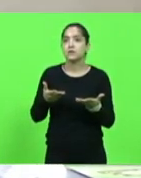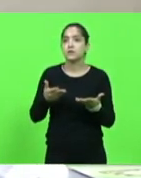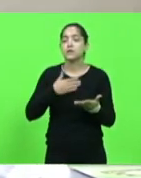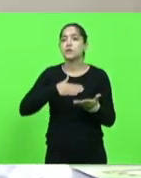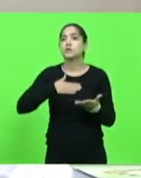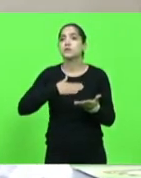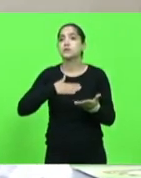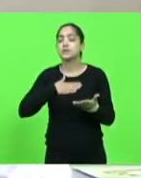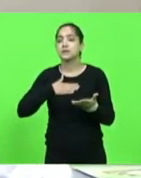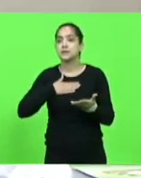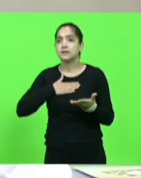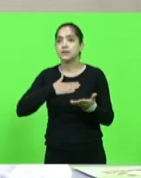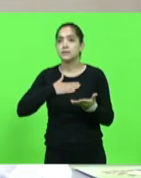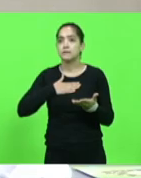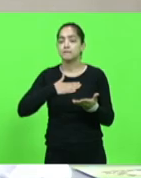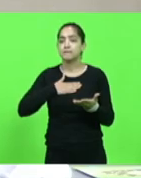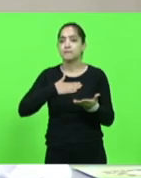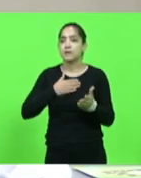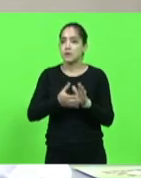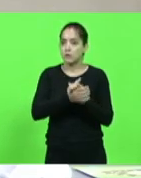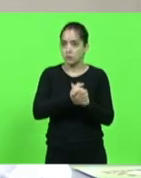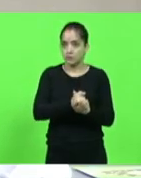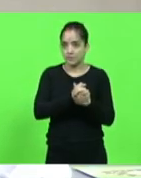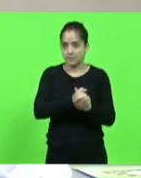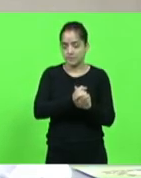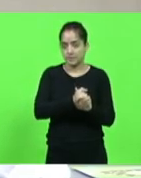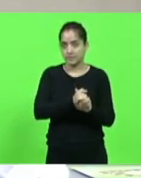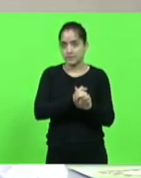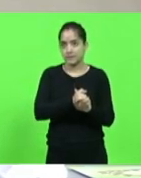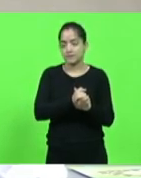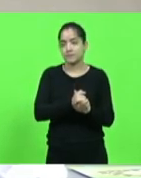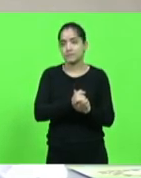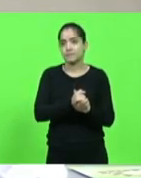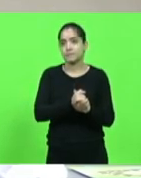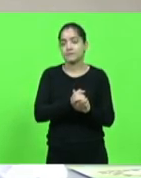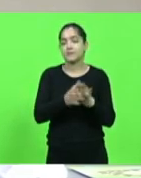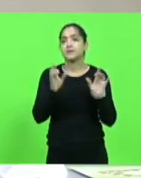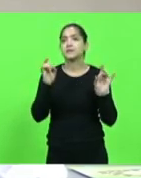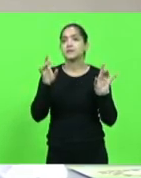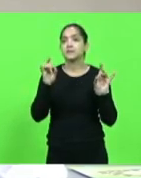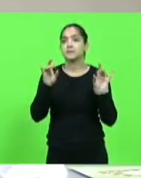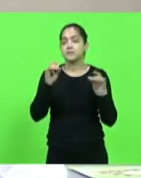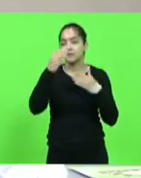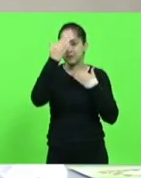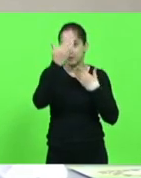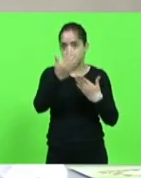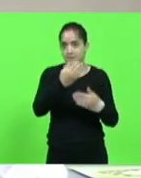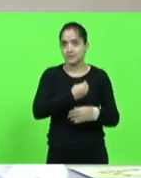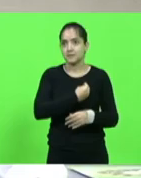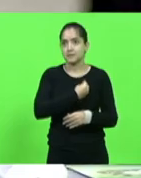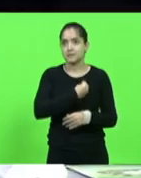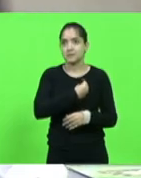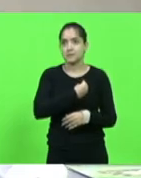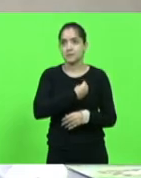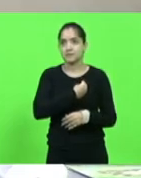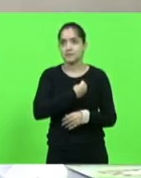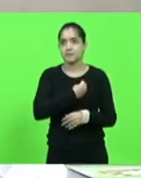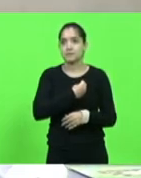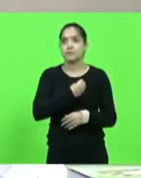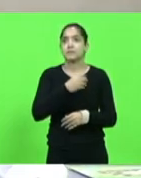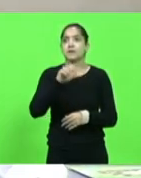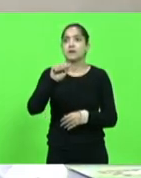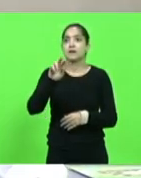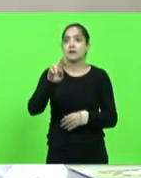de cumprimentar de uma forma especial e agradecer a presença do Artemio Zanon, que